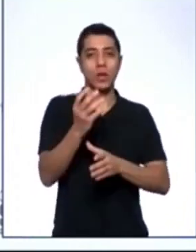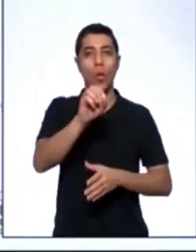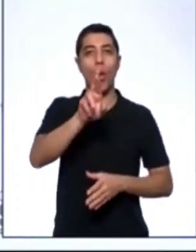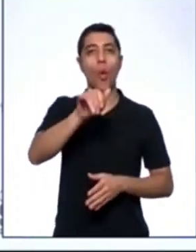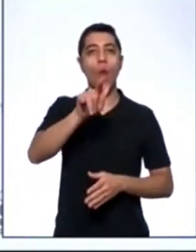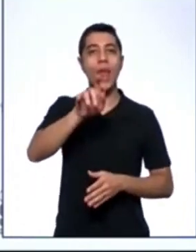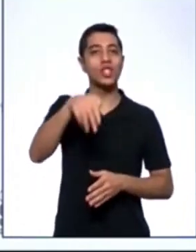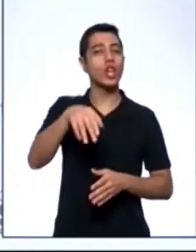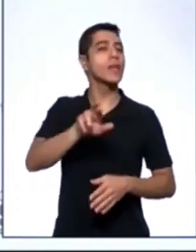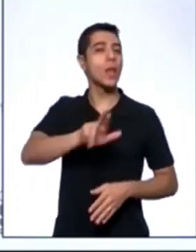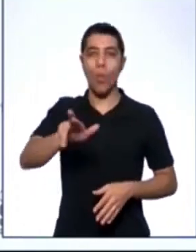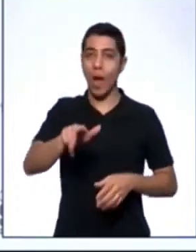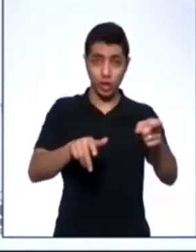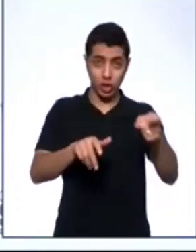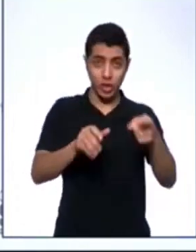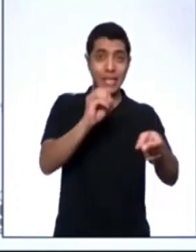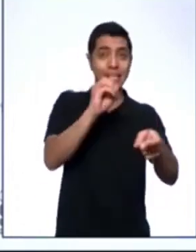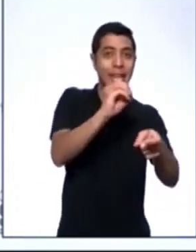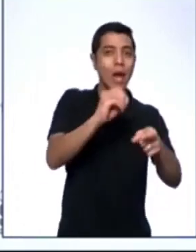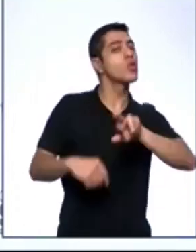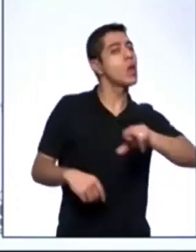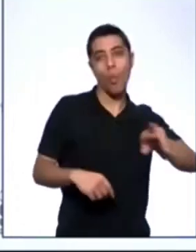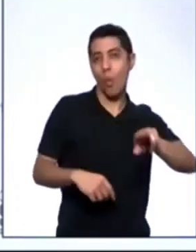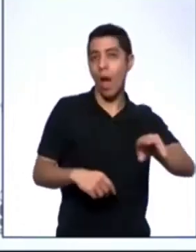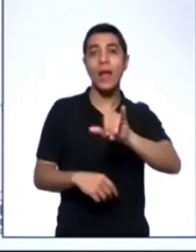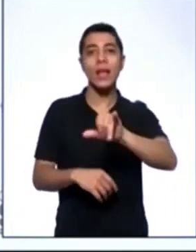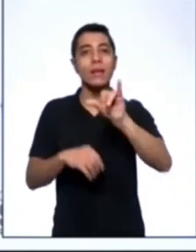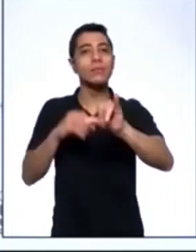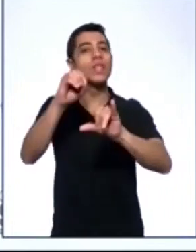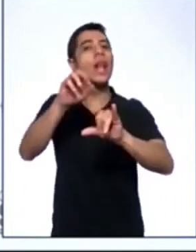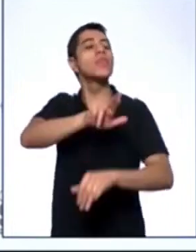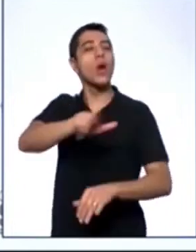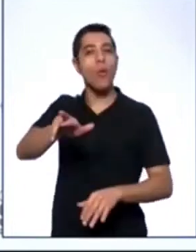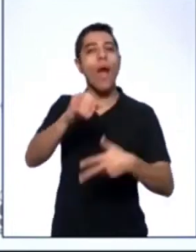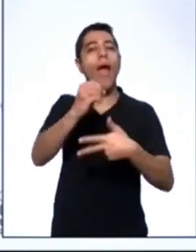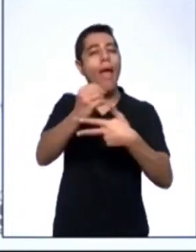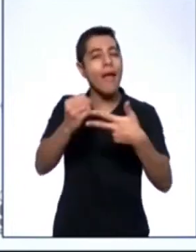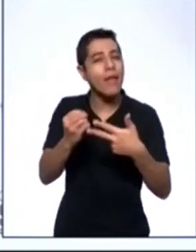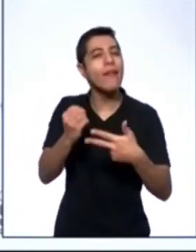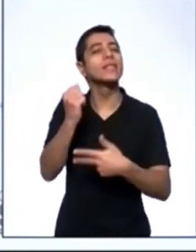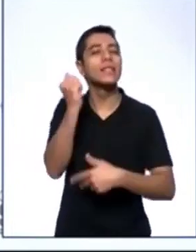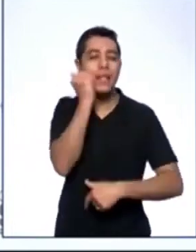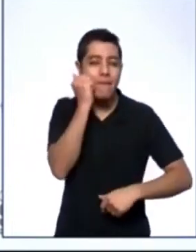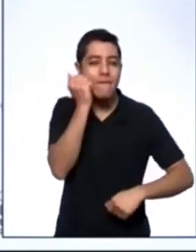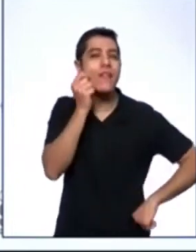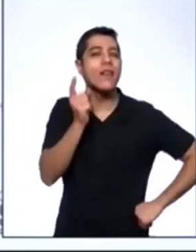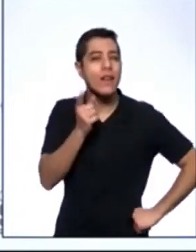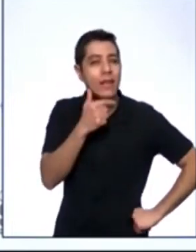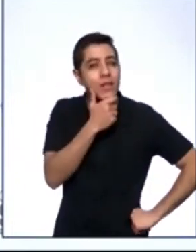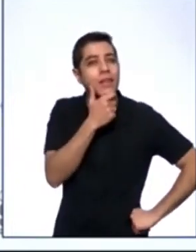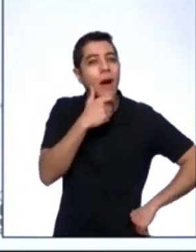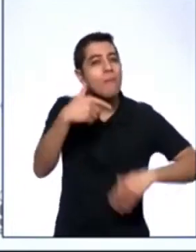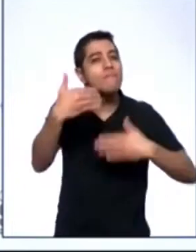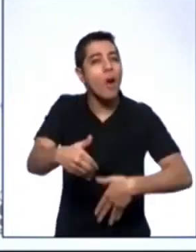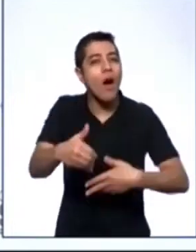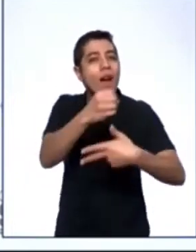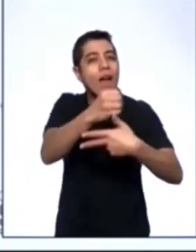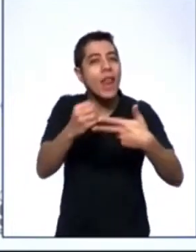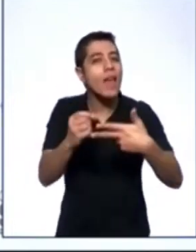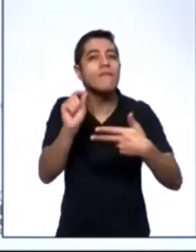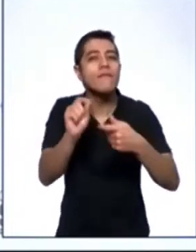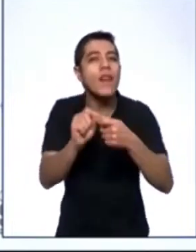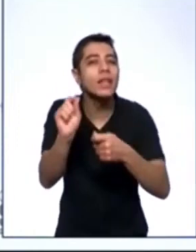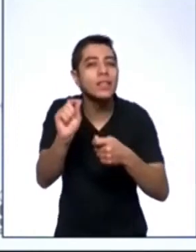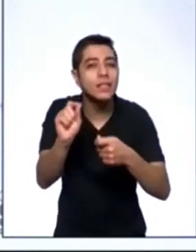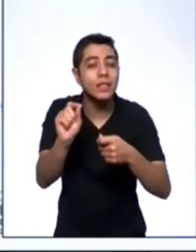origem o Enem olha só que ele fez safadinho ele recortou um pedaço hein tirou uma foto no primeiro